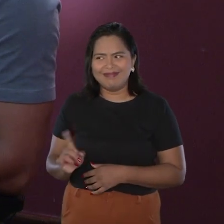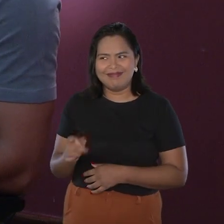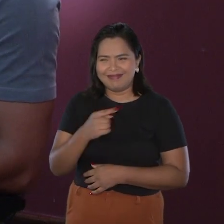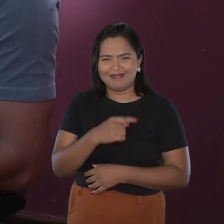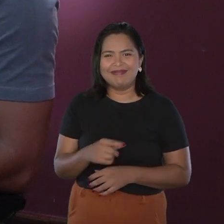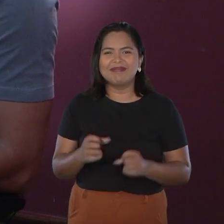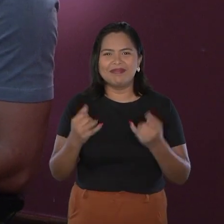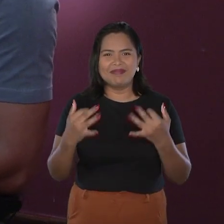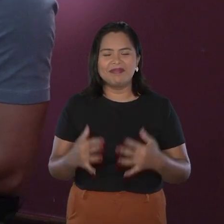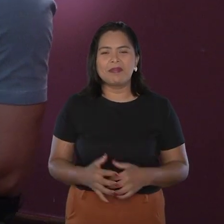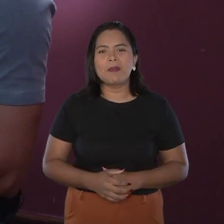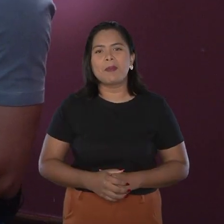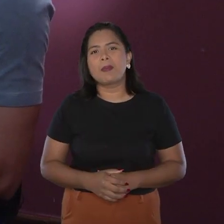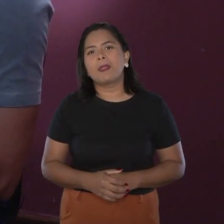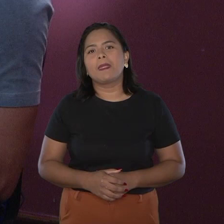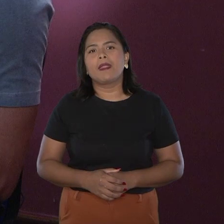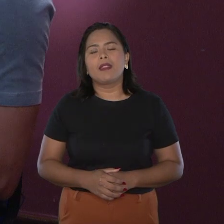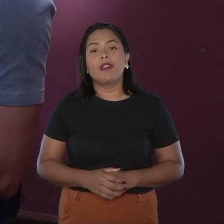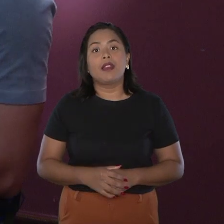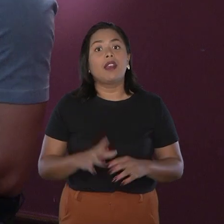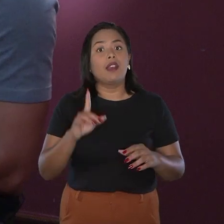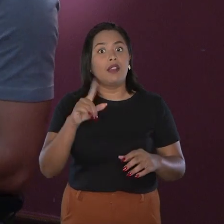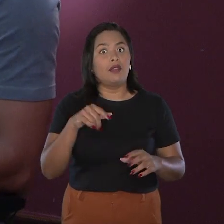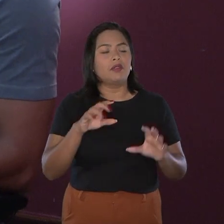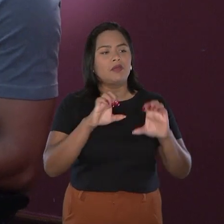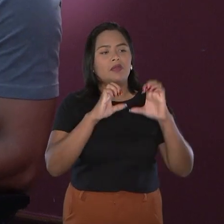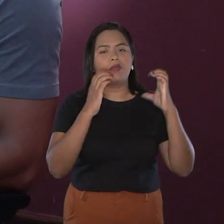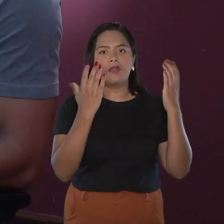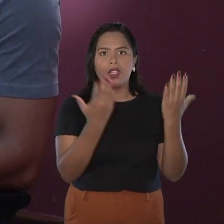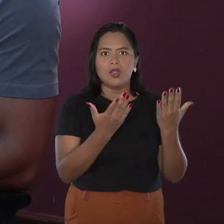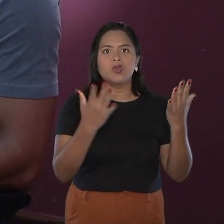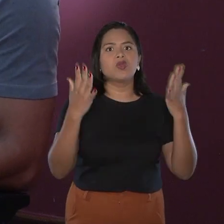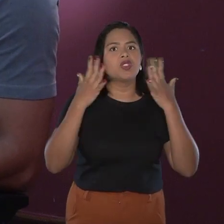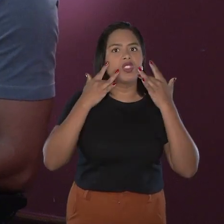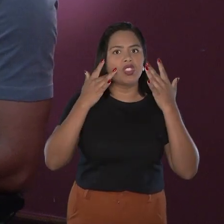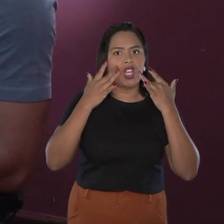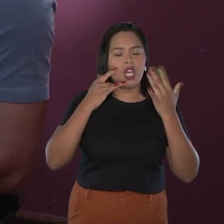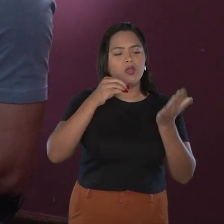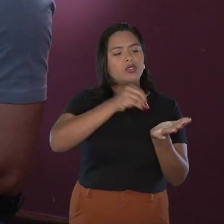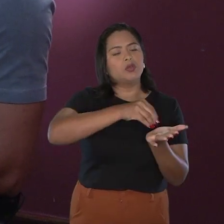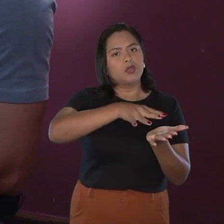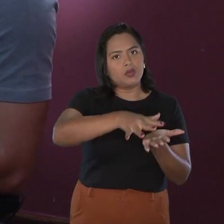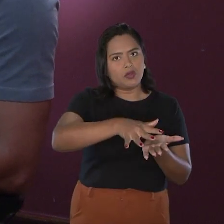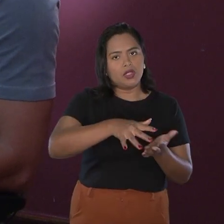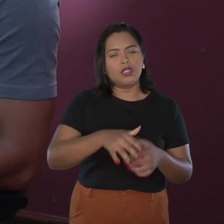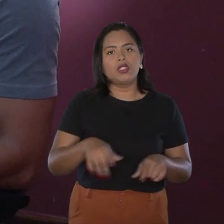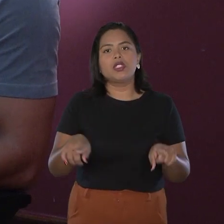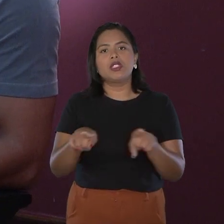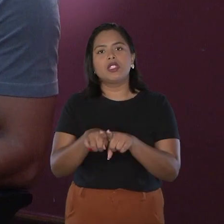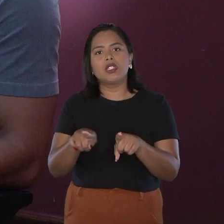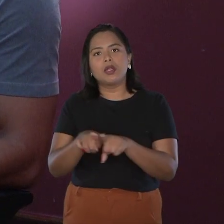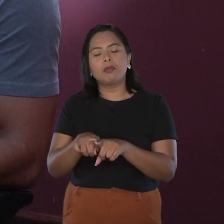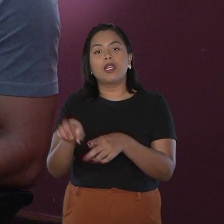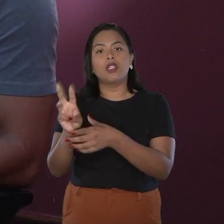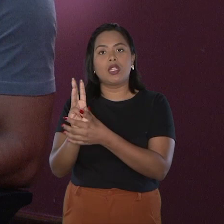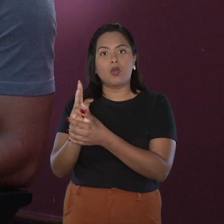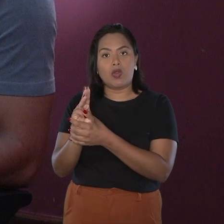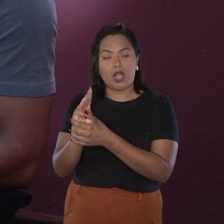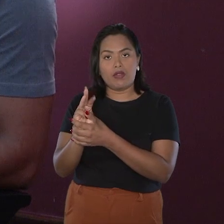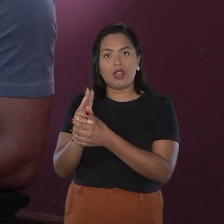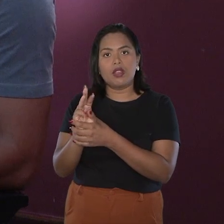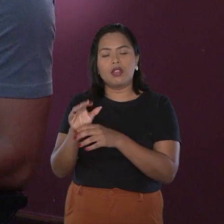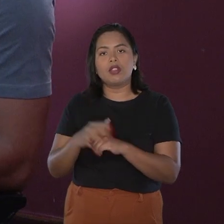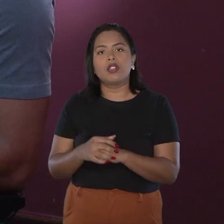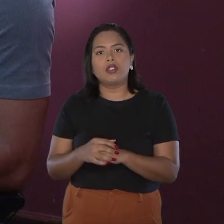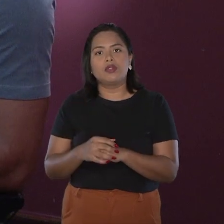ele vai ser realizado até o momento de Teatro Municipal de Boa Vista ele também vai ser realizado na Universidade